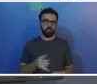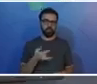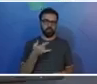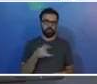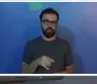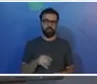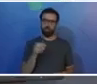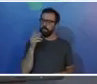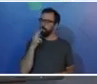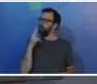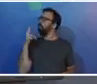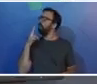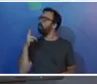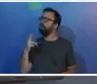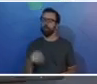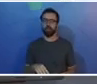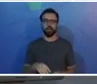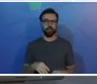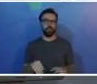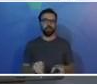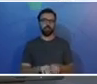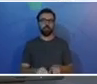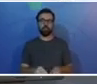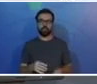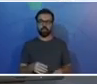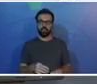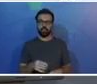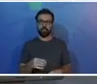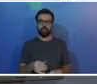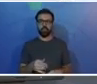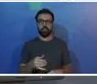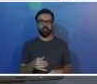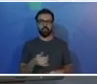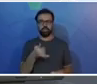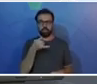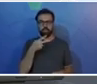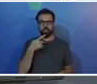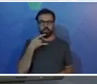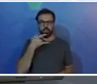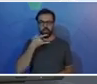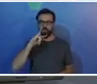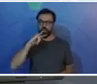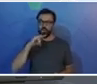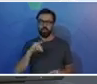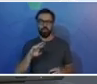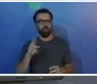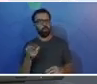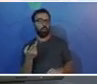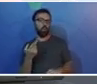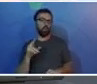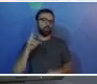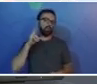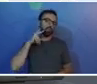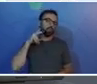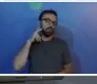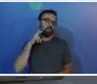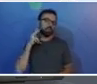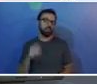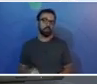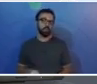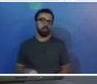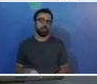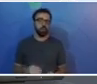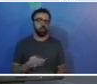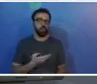E o cigarro? Isso daí a gente sabe que é prejudicial para a saúde. E o governo, tentando fazer com que a